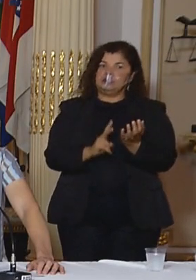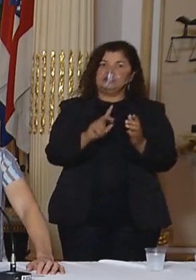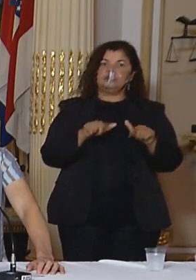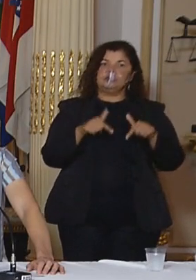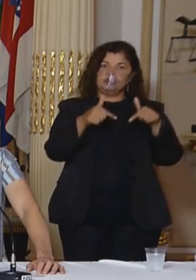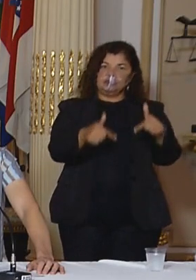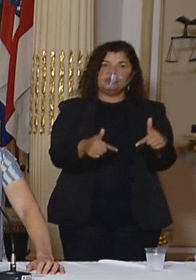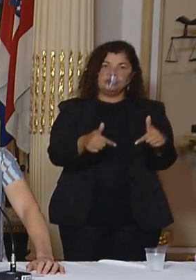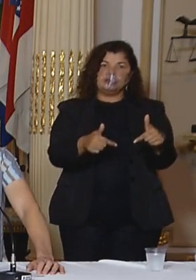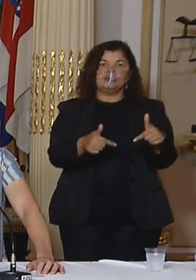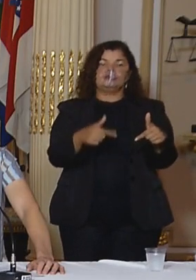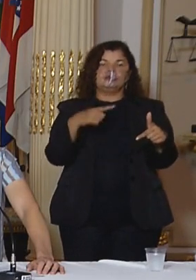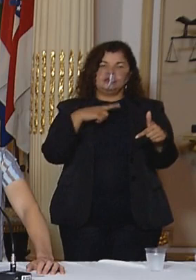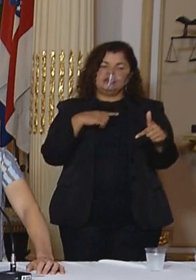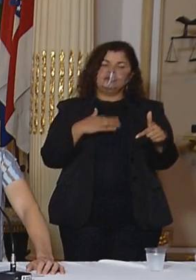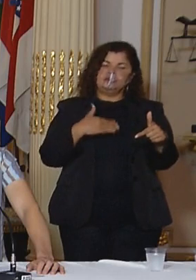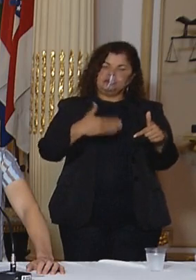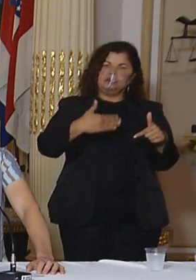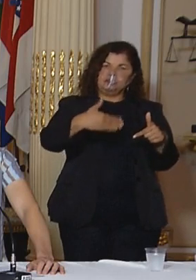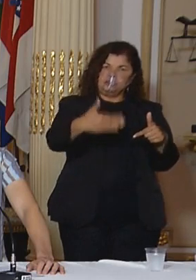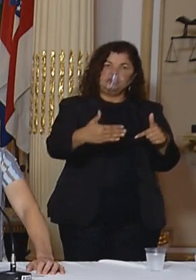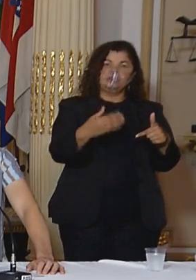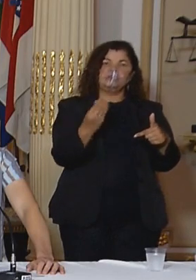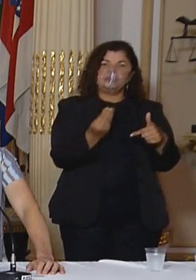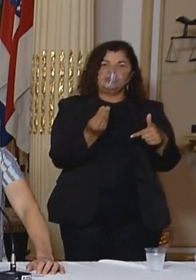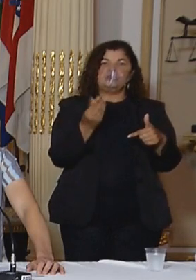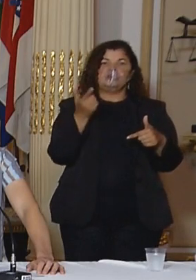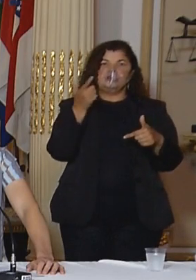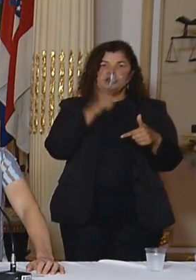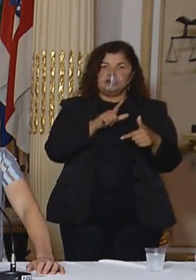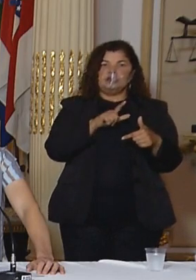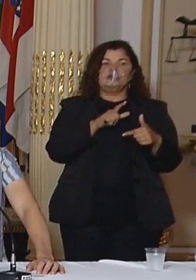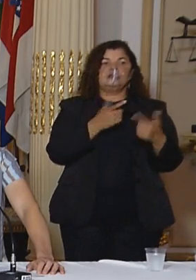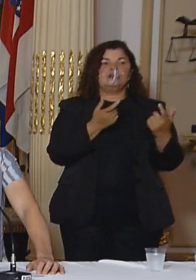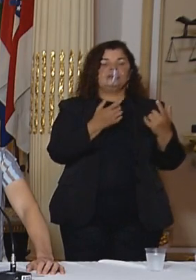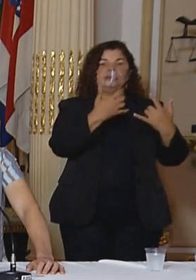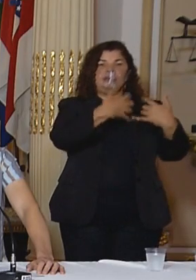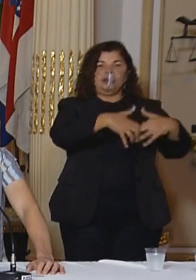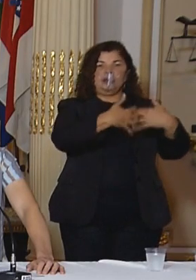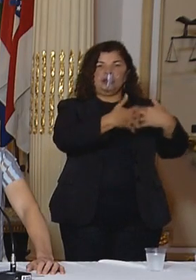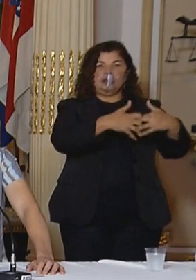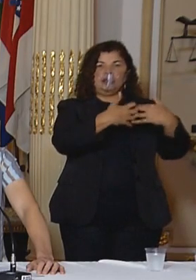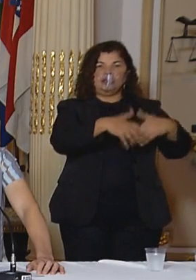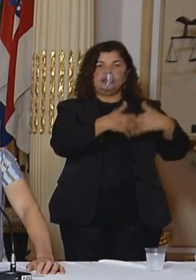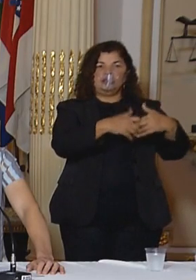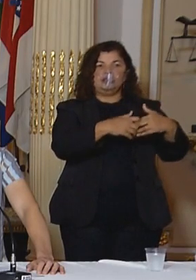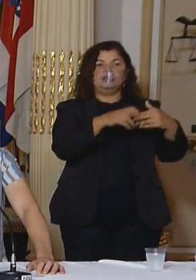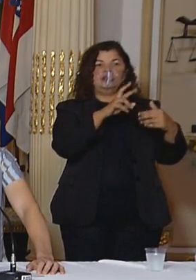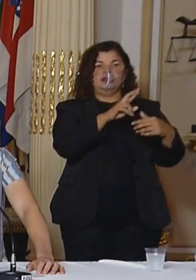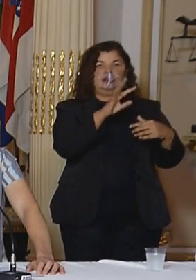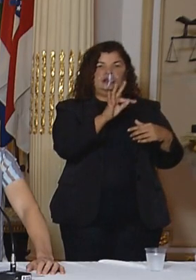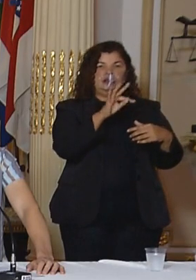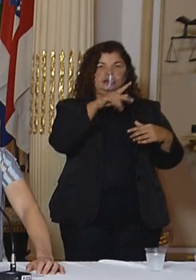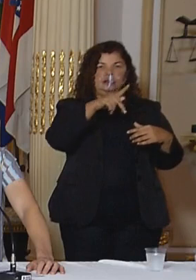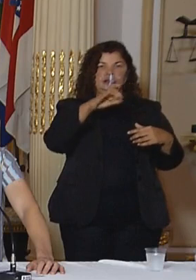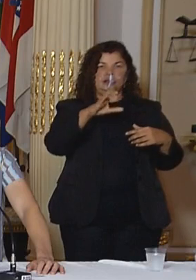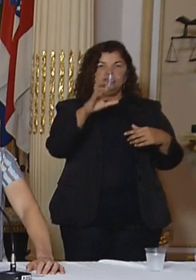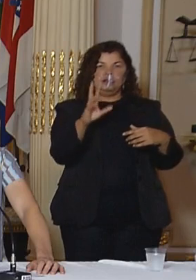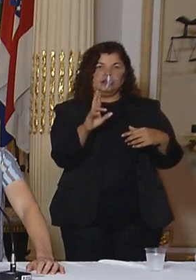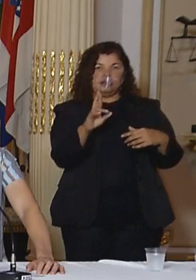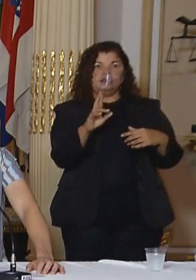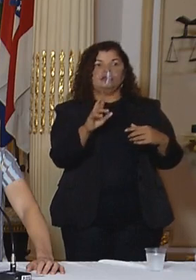em muito avançados no sentido de aquisição de uma máquina para RT-PCR, que